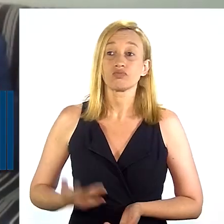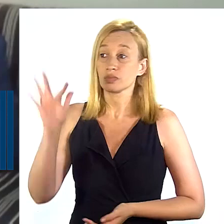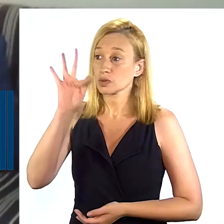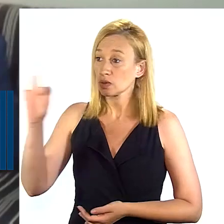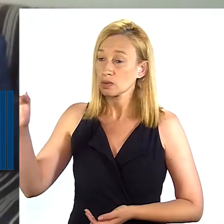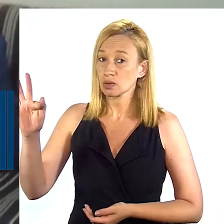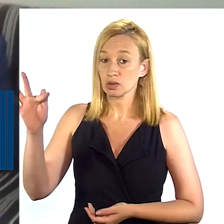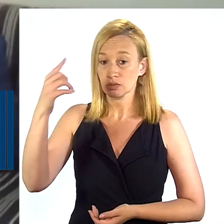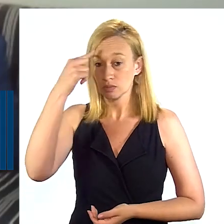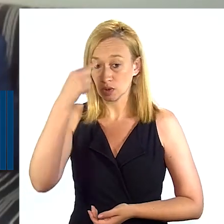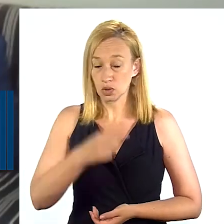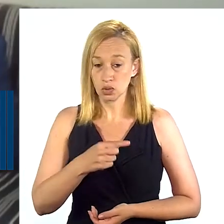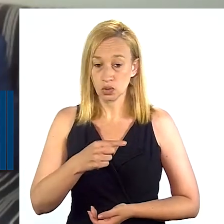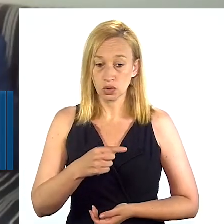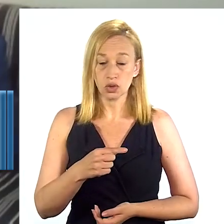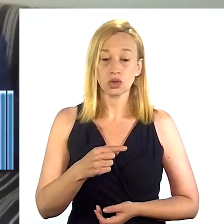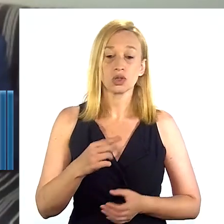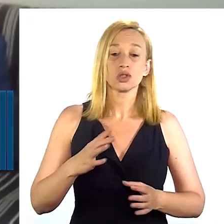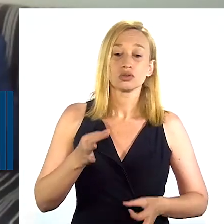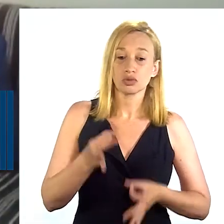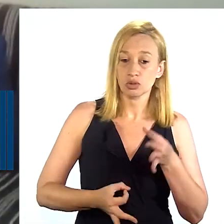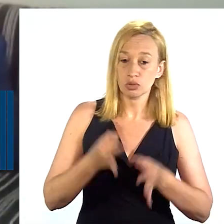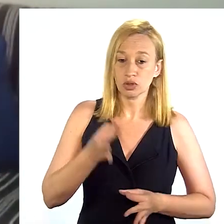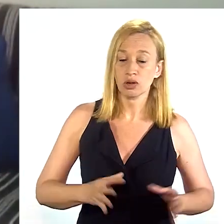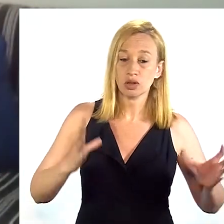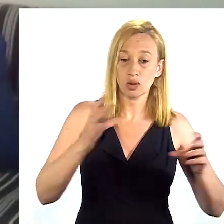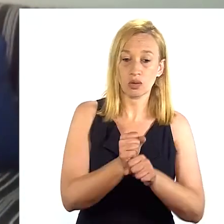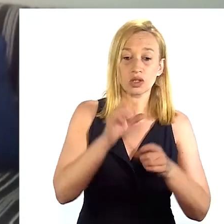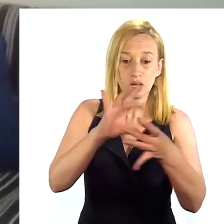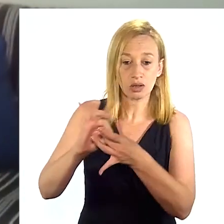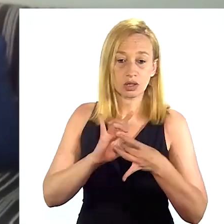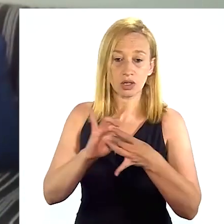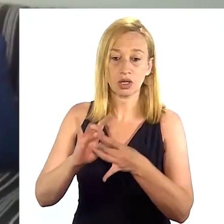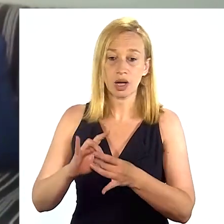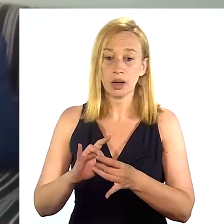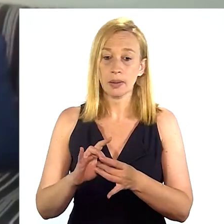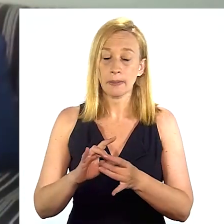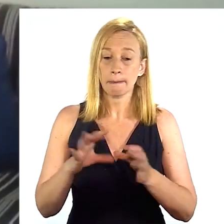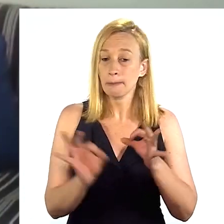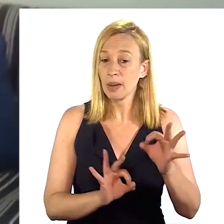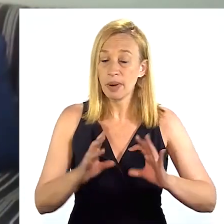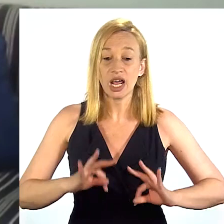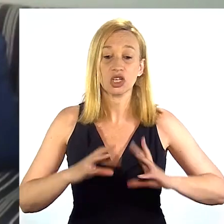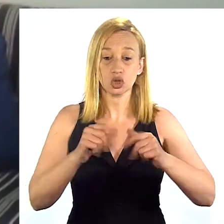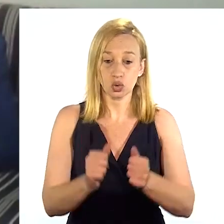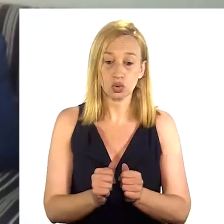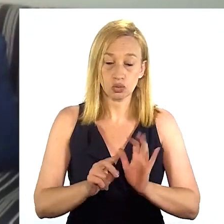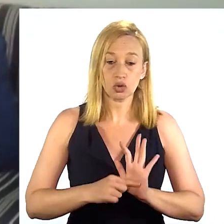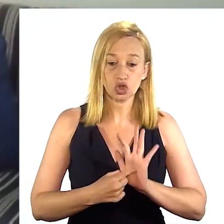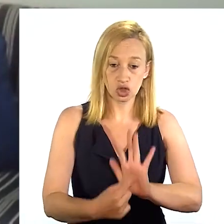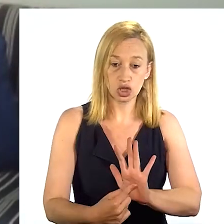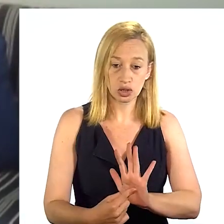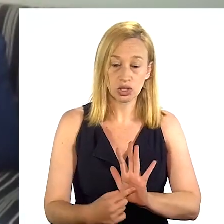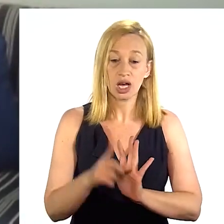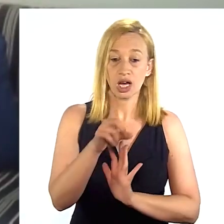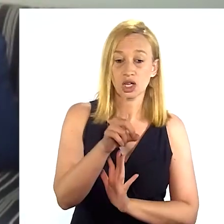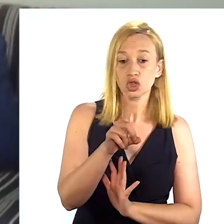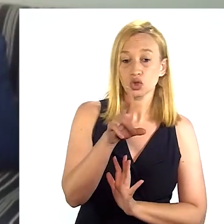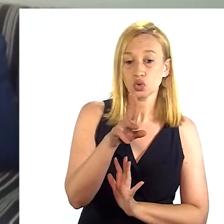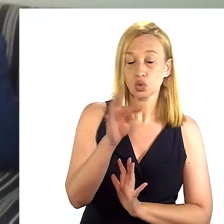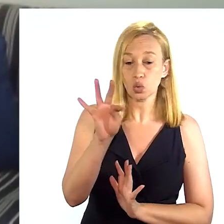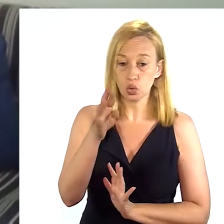O governo federal mandou recentemente para o Tribunal de Contas da União a modelagem completa da concessão da Dutra com a Rio